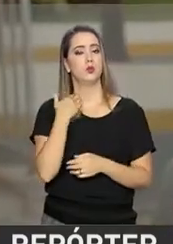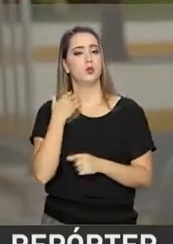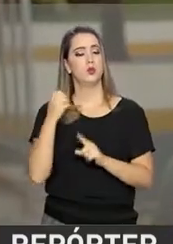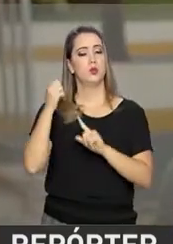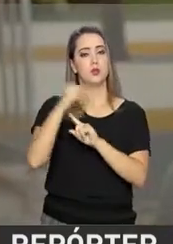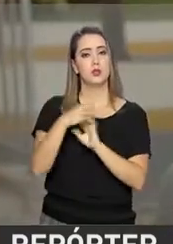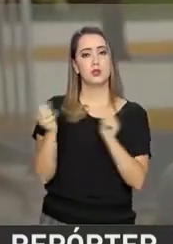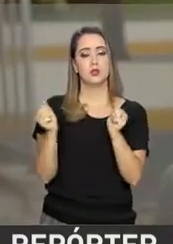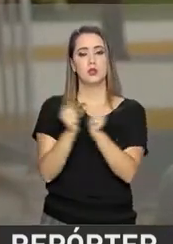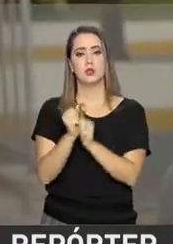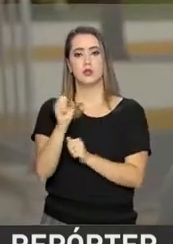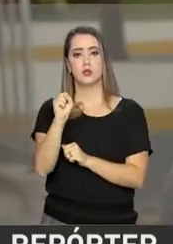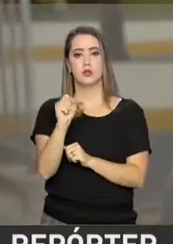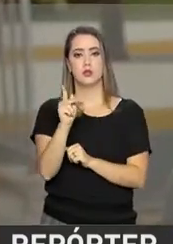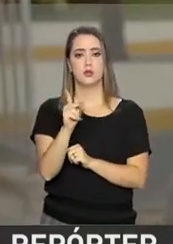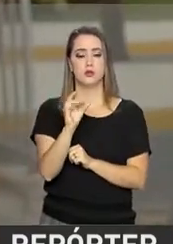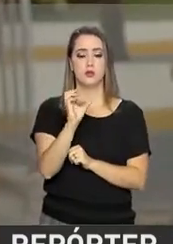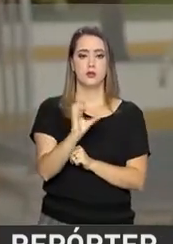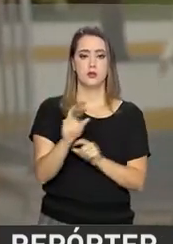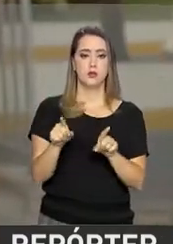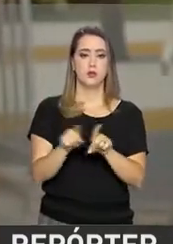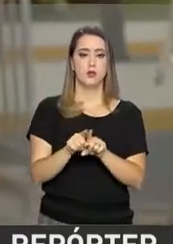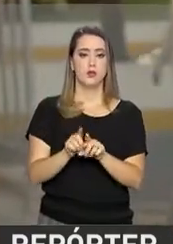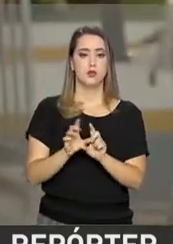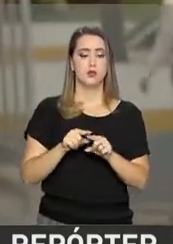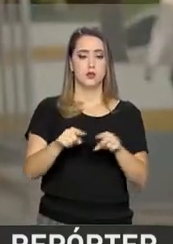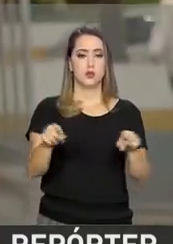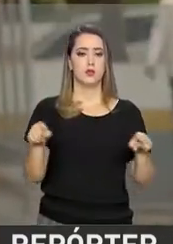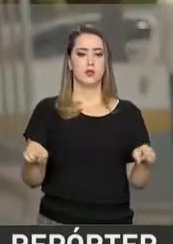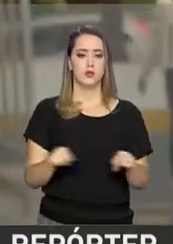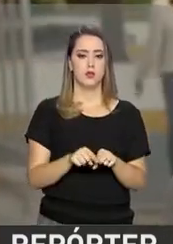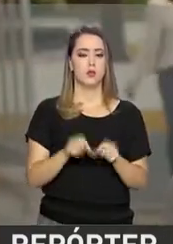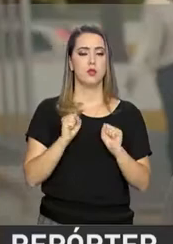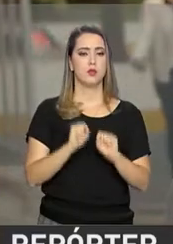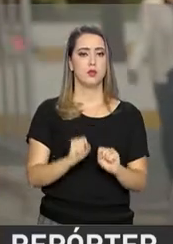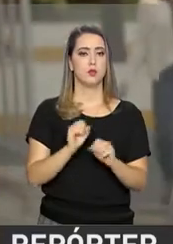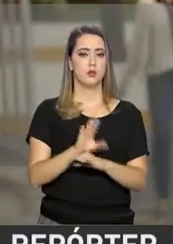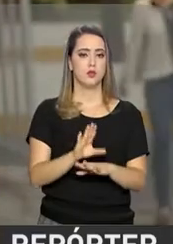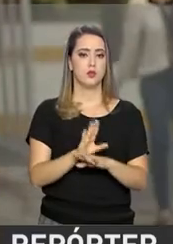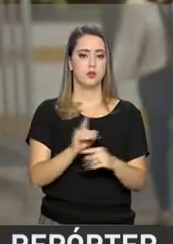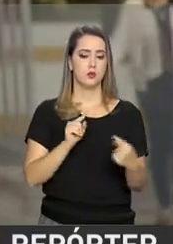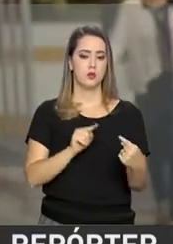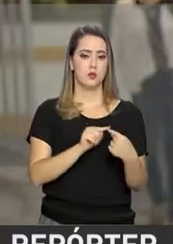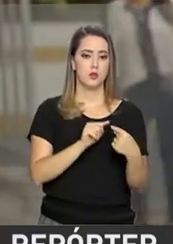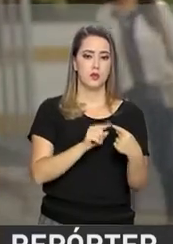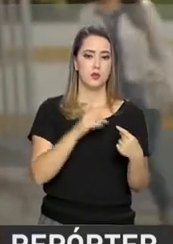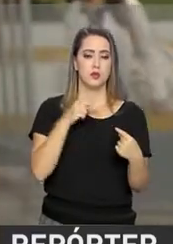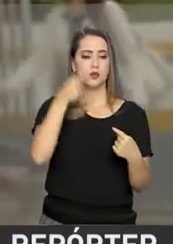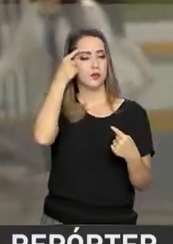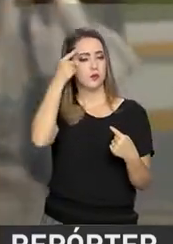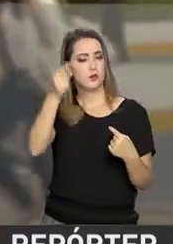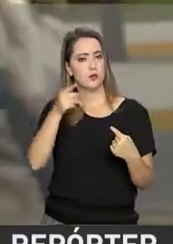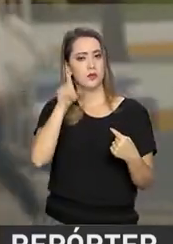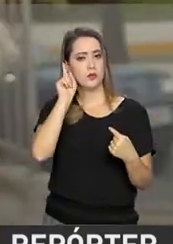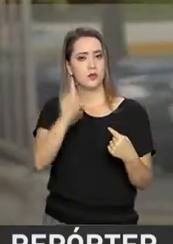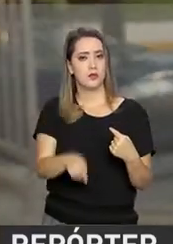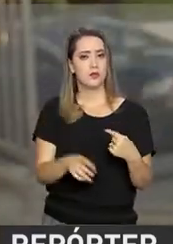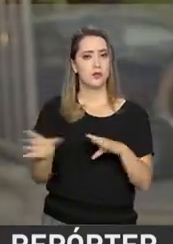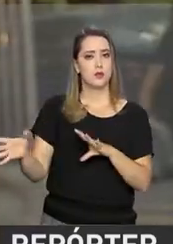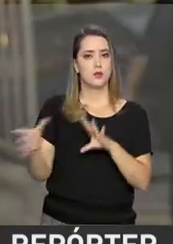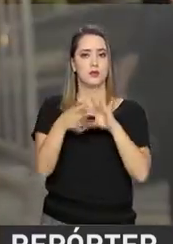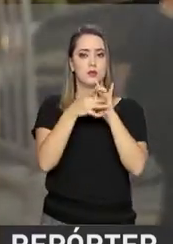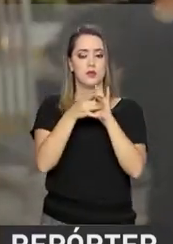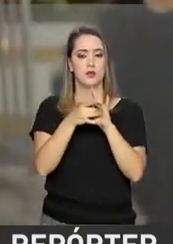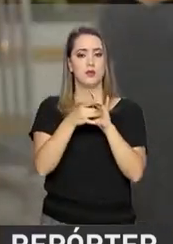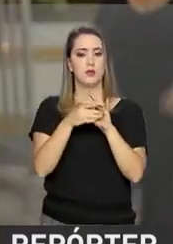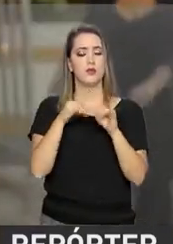ea confederação nacional de dirigentes lojistas pode ajudar nesse objetivo a idéia é integrar conteúdos